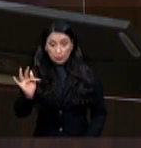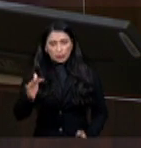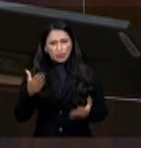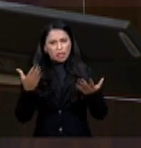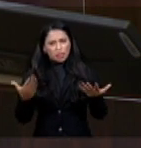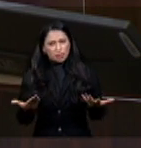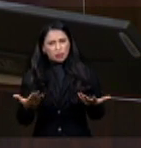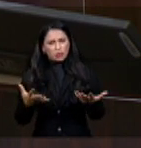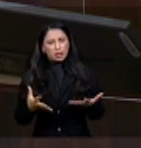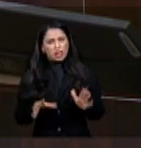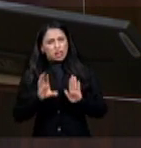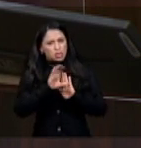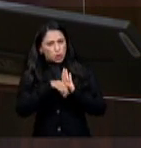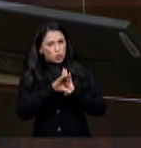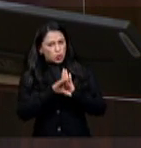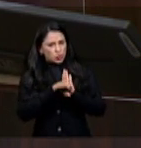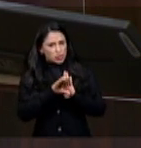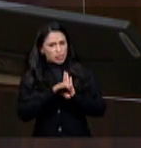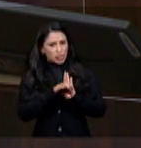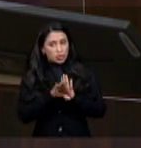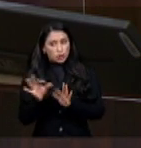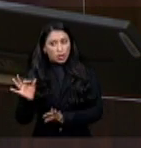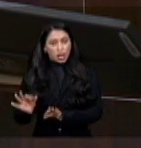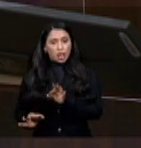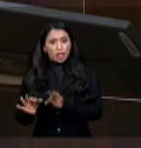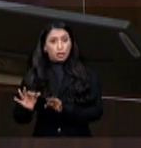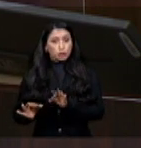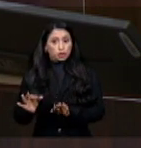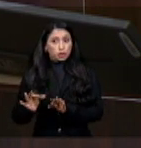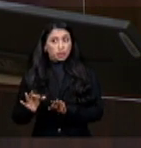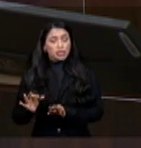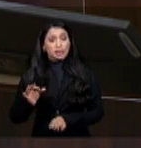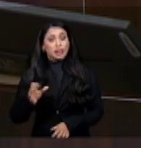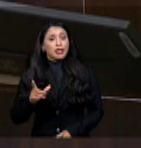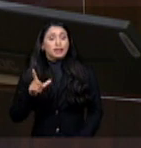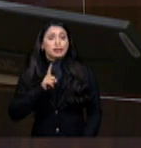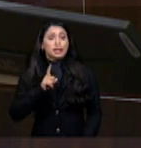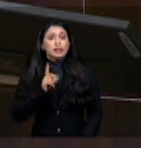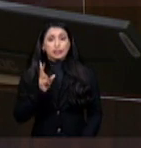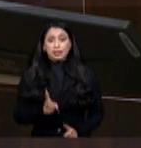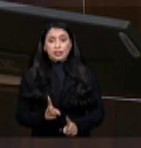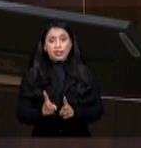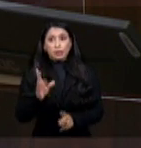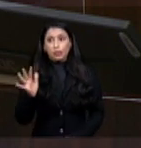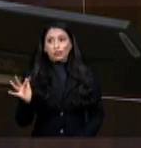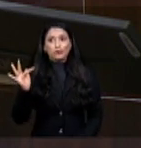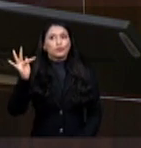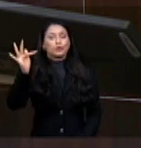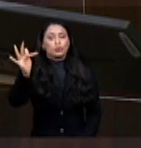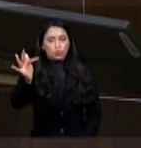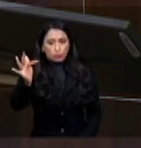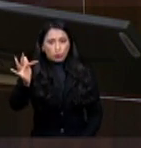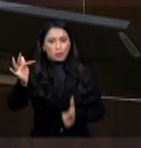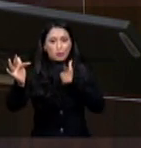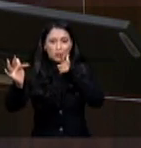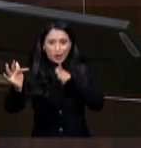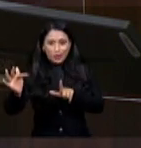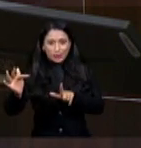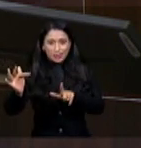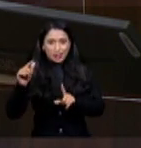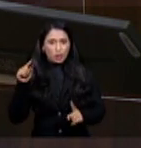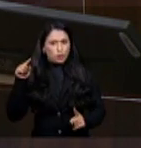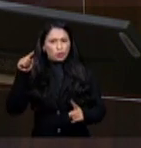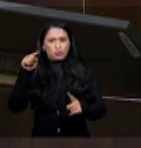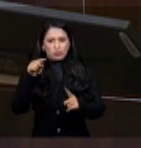essa concepção portanto a justiça está e no porvir pelo simples fato de que é o ideal e a ser alcançado